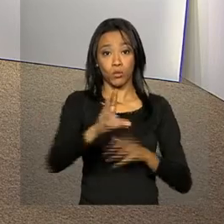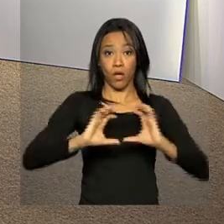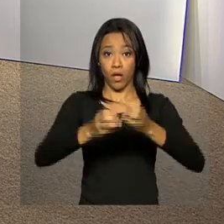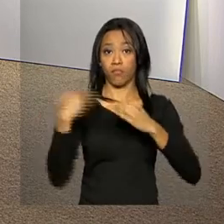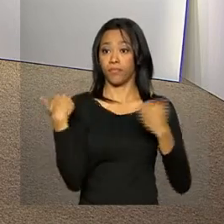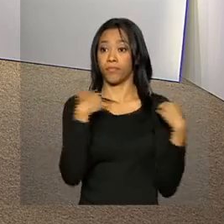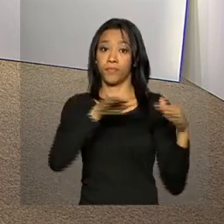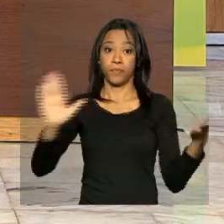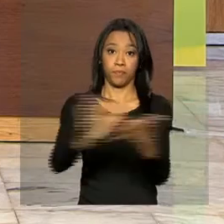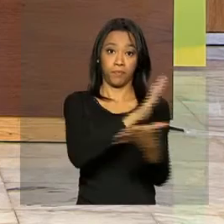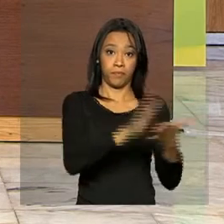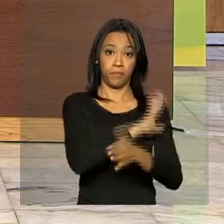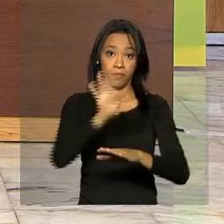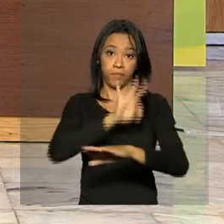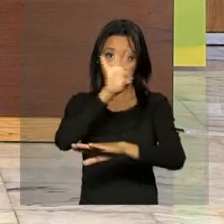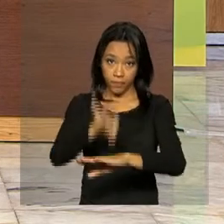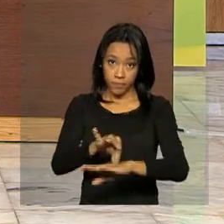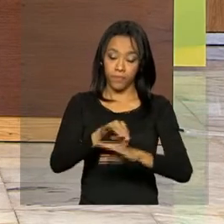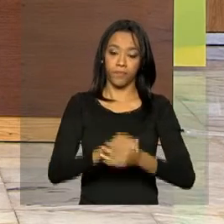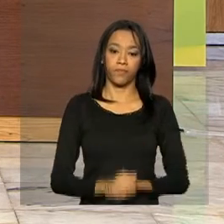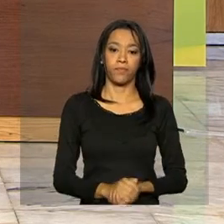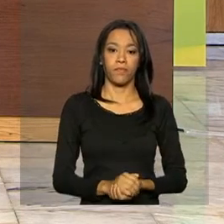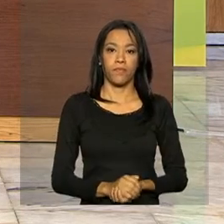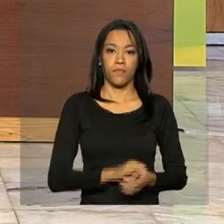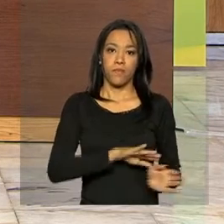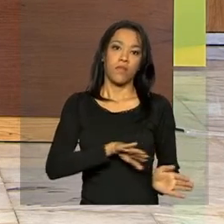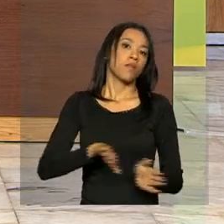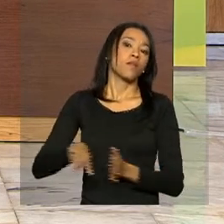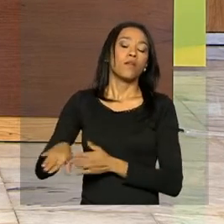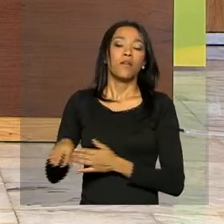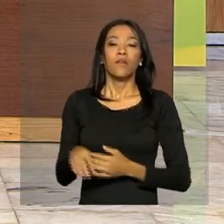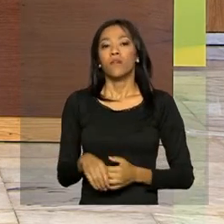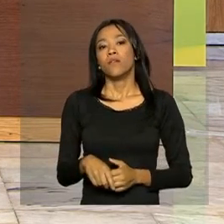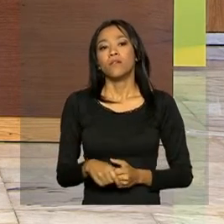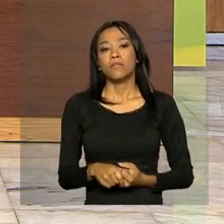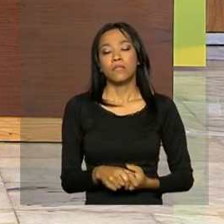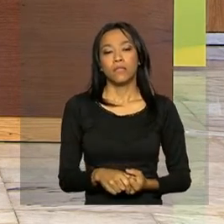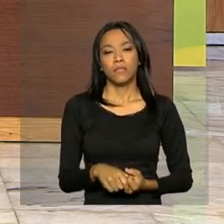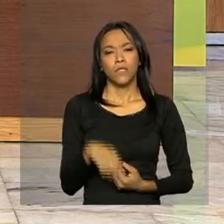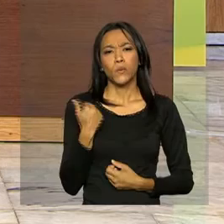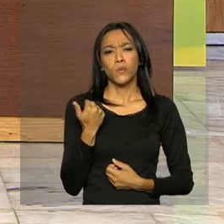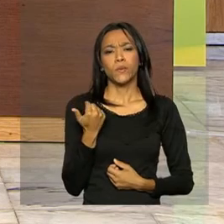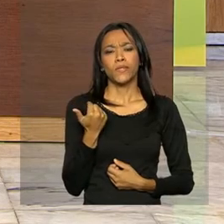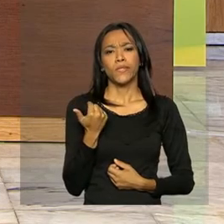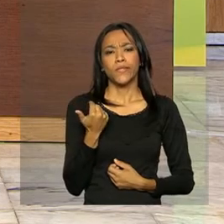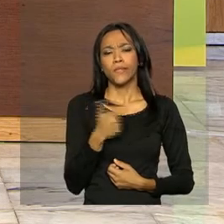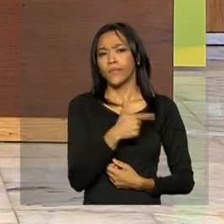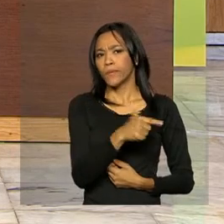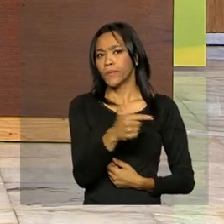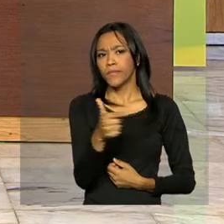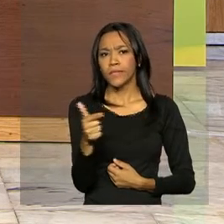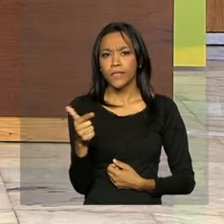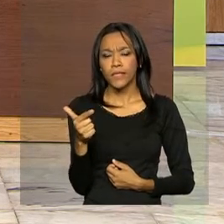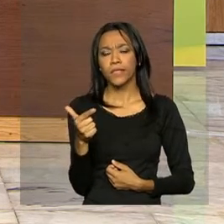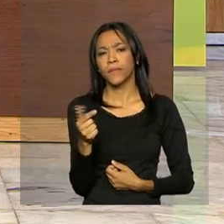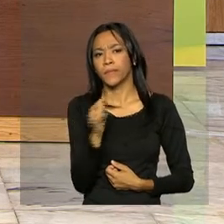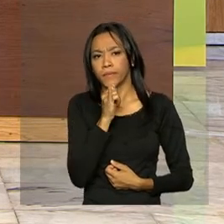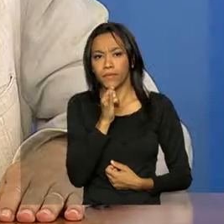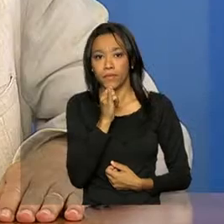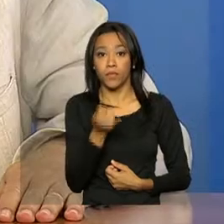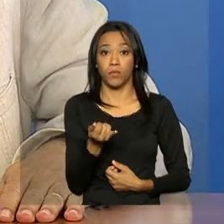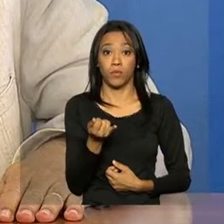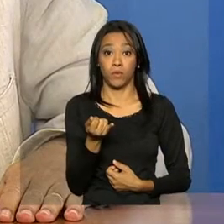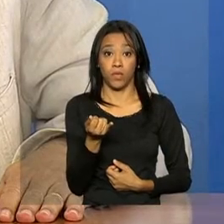o Aedes aegypti. Não há uma discussão sobre recursos para a campanha